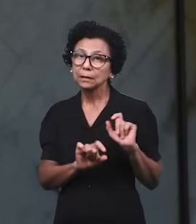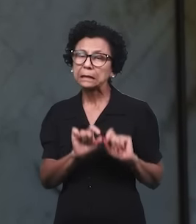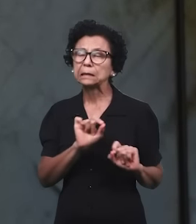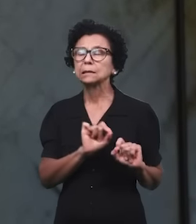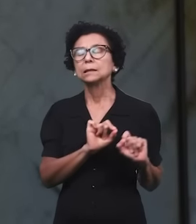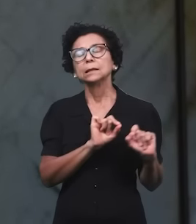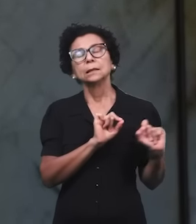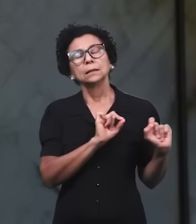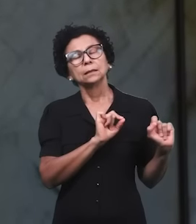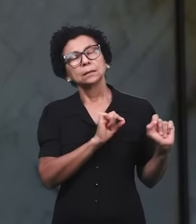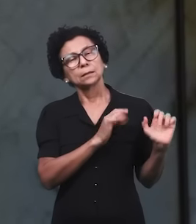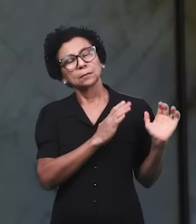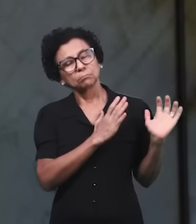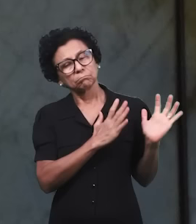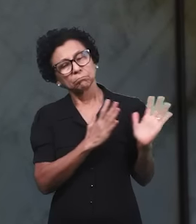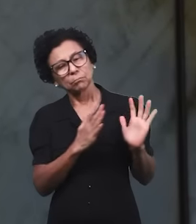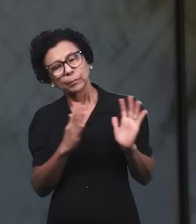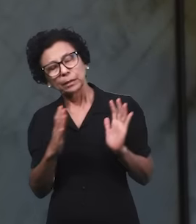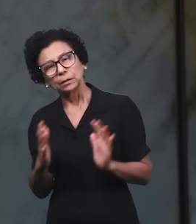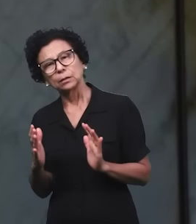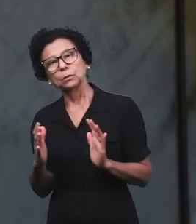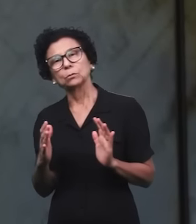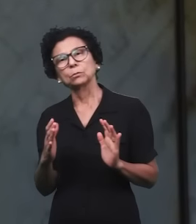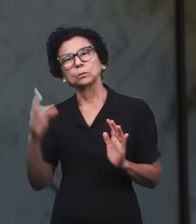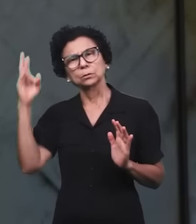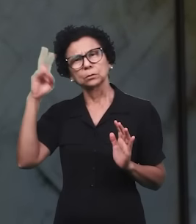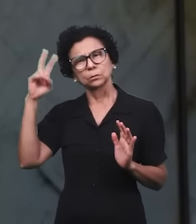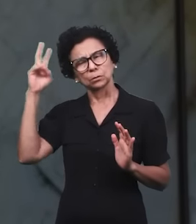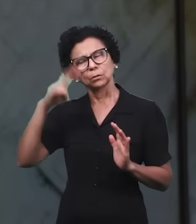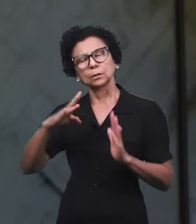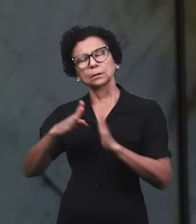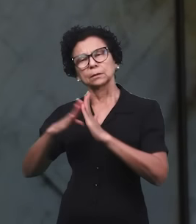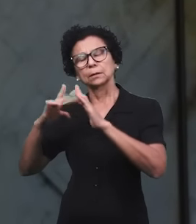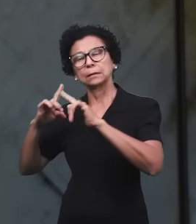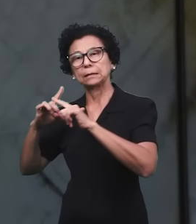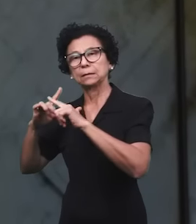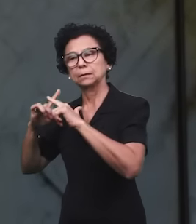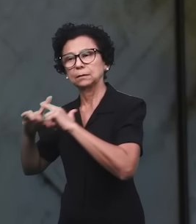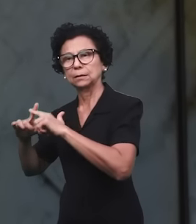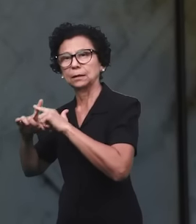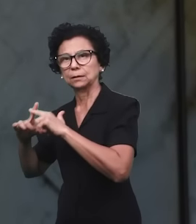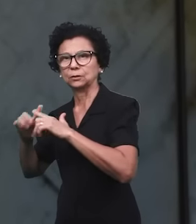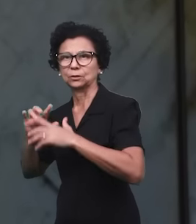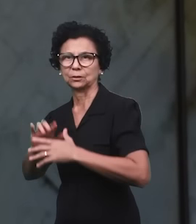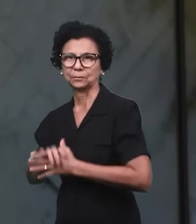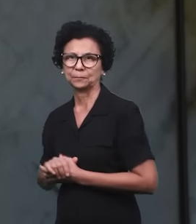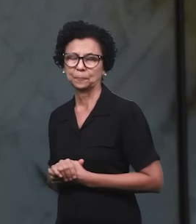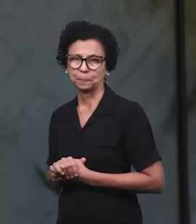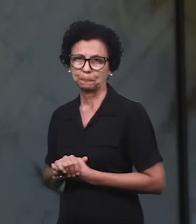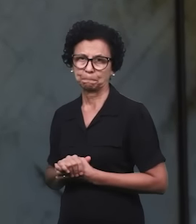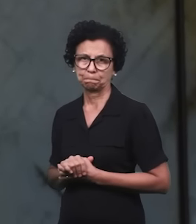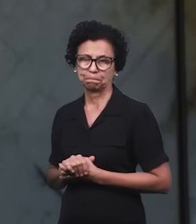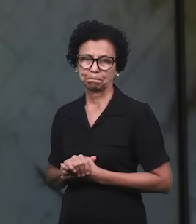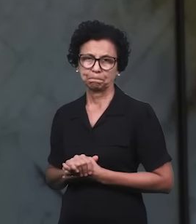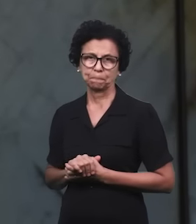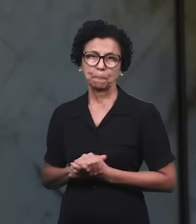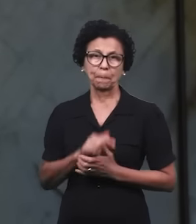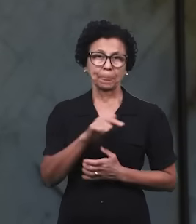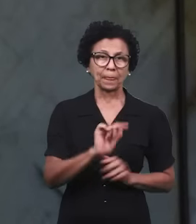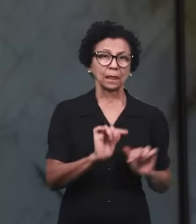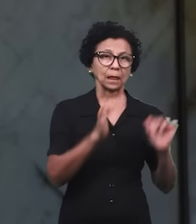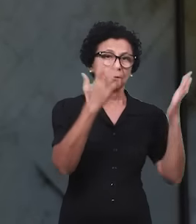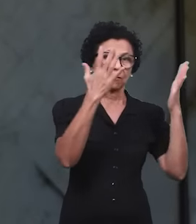sua história da igreja com Jesus, o vinho nunca pode